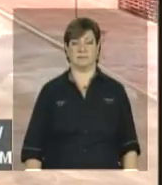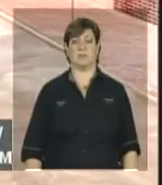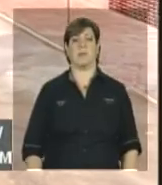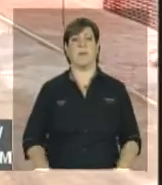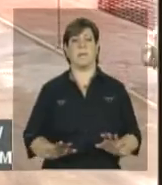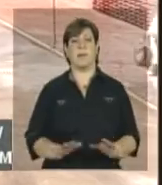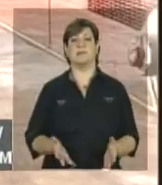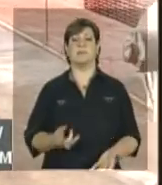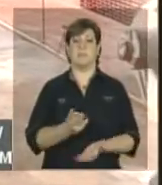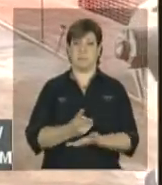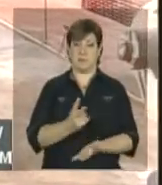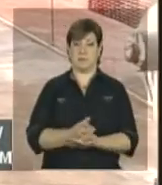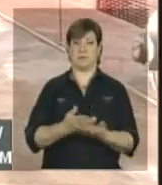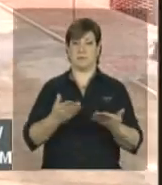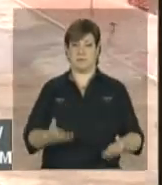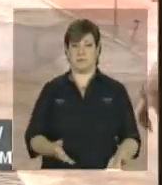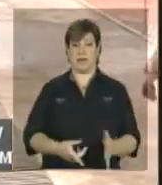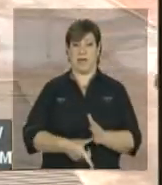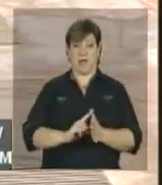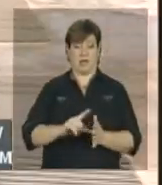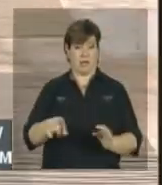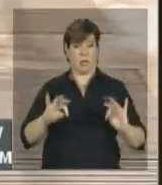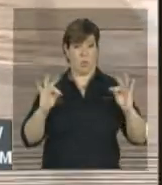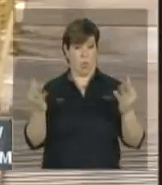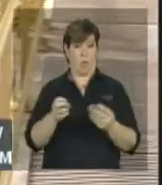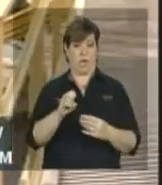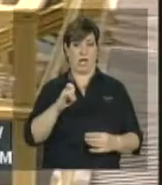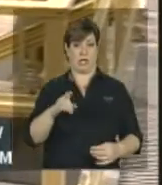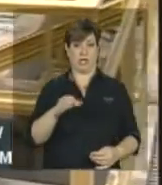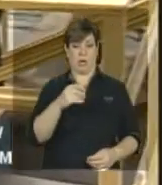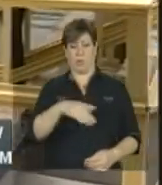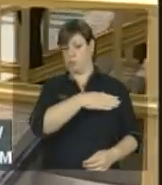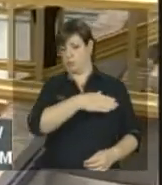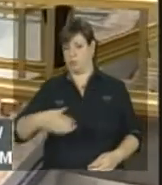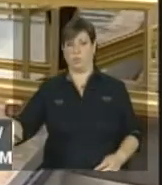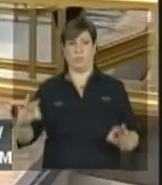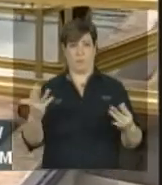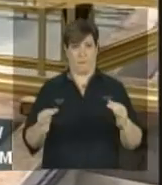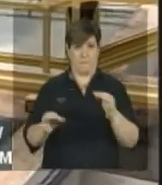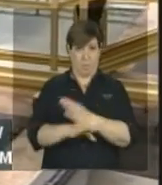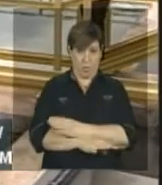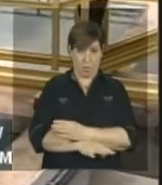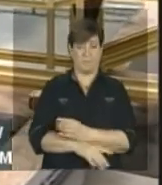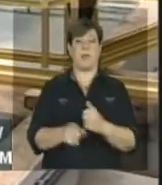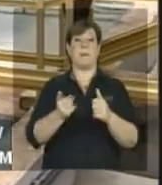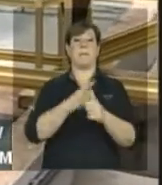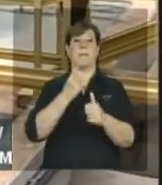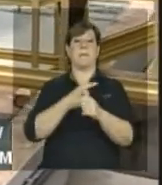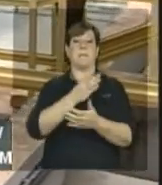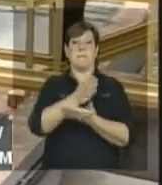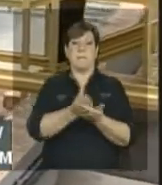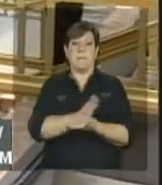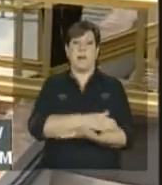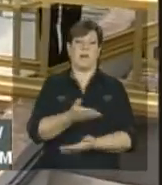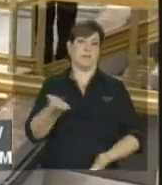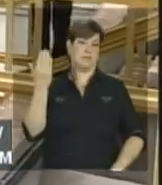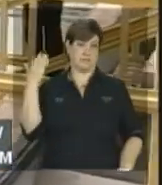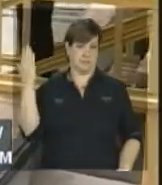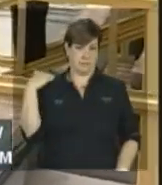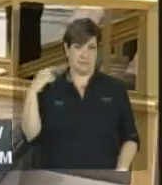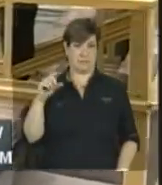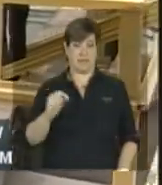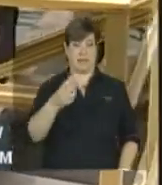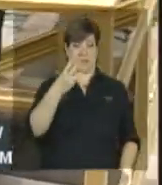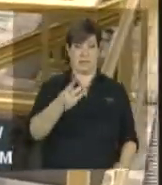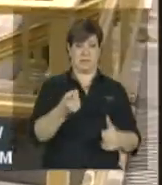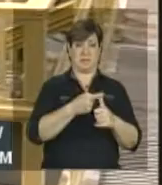Mas mesmo assim, antes de todo o eixão estar pronto, as primeiras partes, as suas